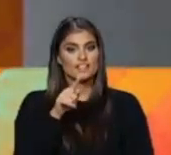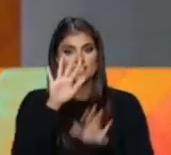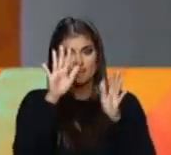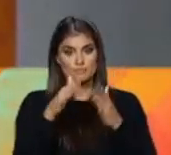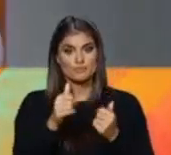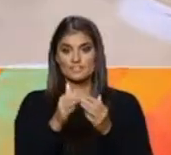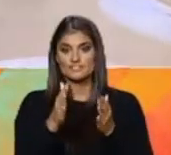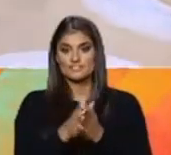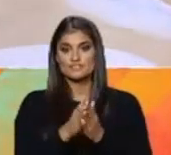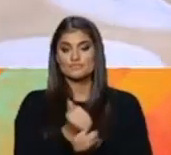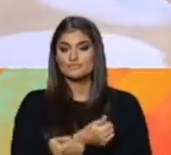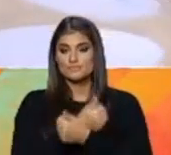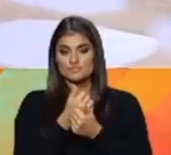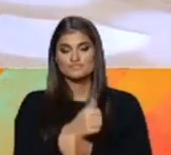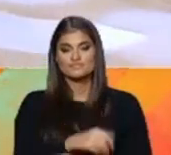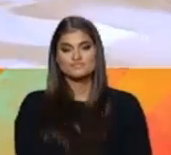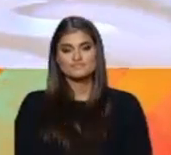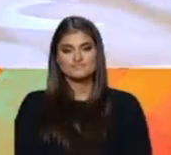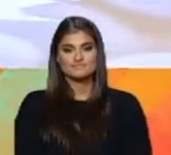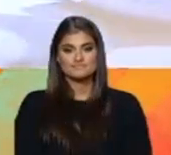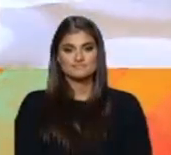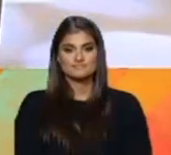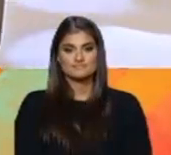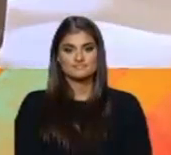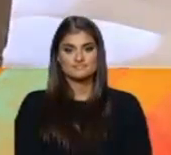Em tudo.